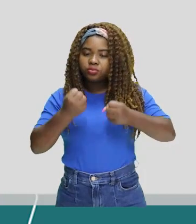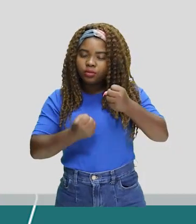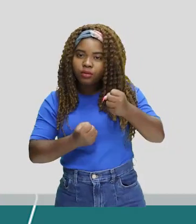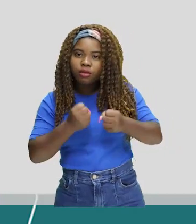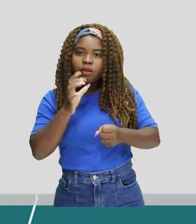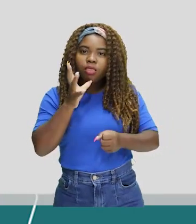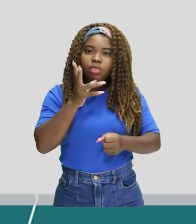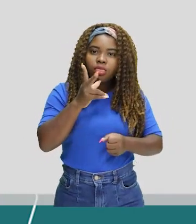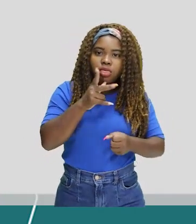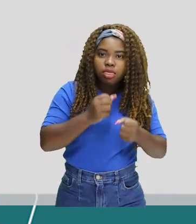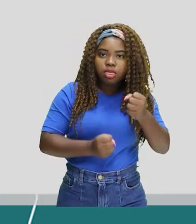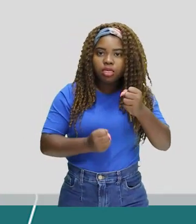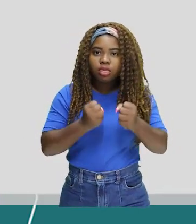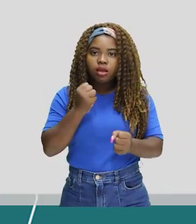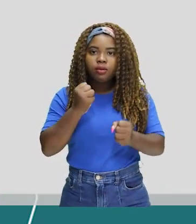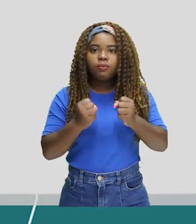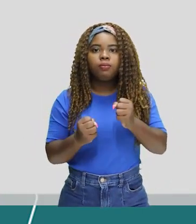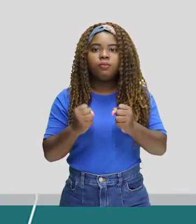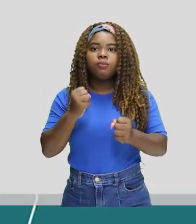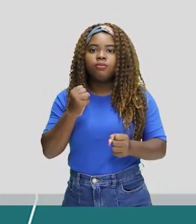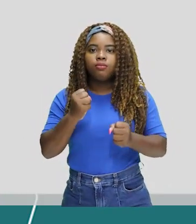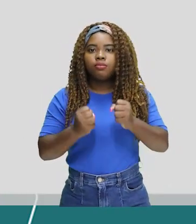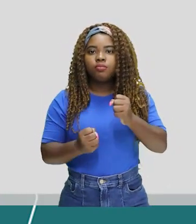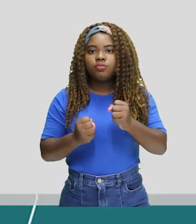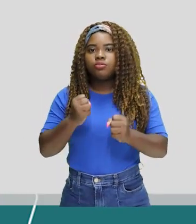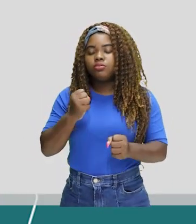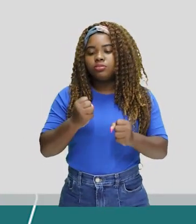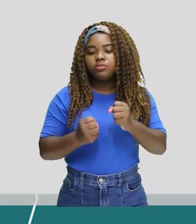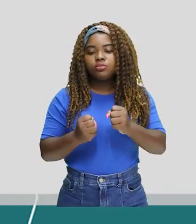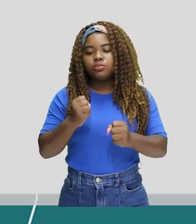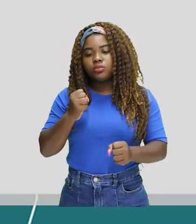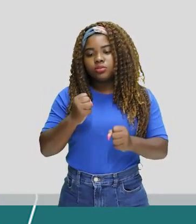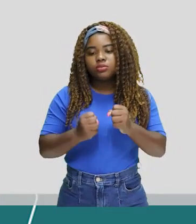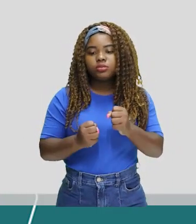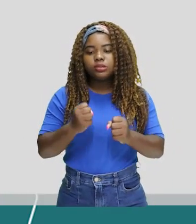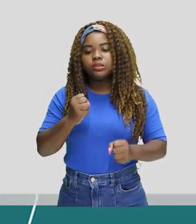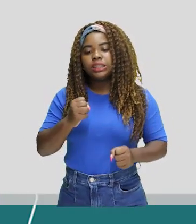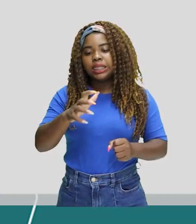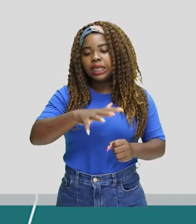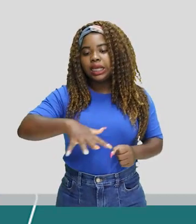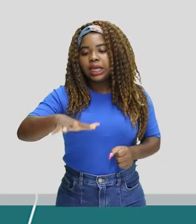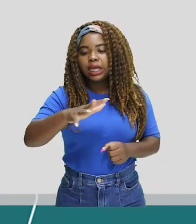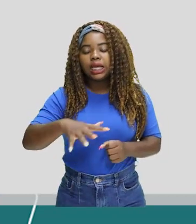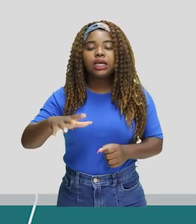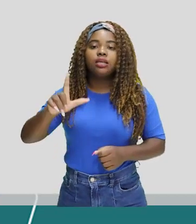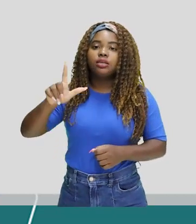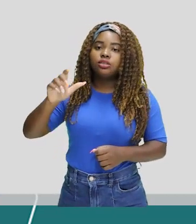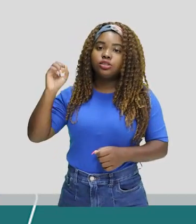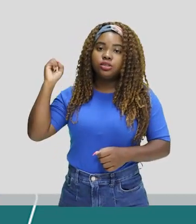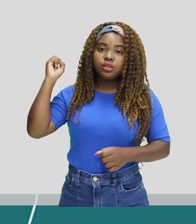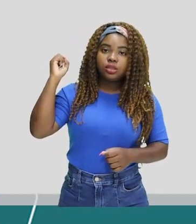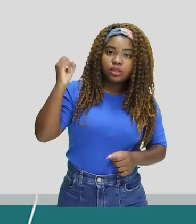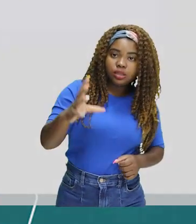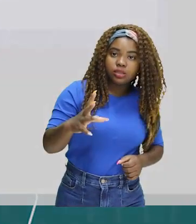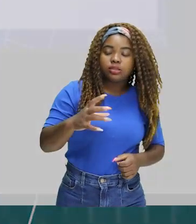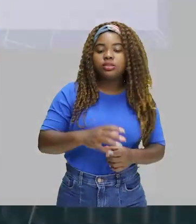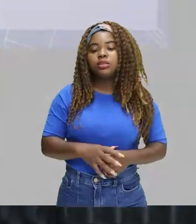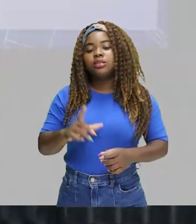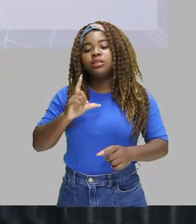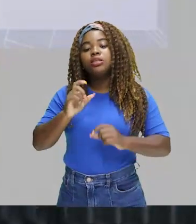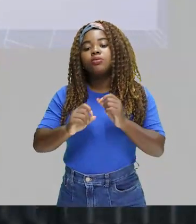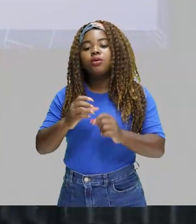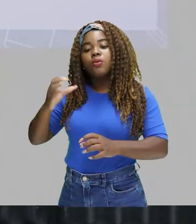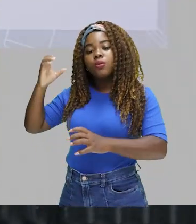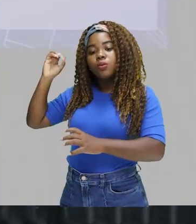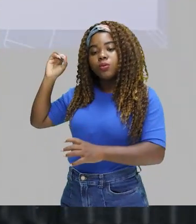lenta e ritmada em direção à zona de lançamento. Nesse momento, o dardo deve estar paralelo